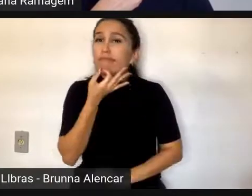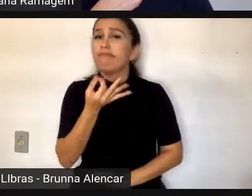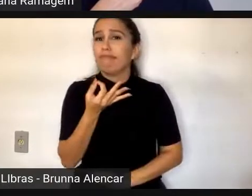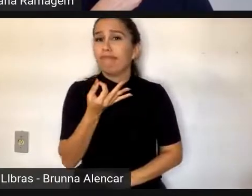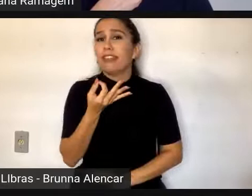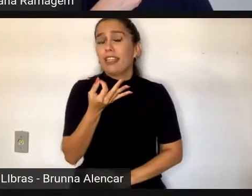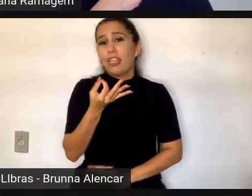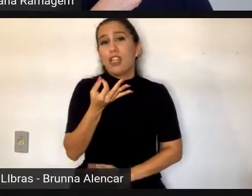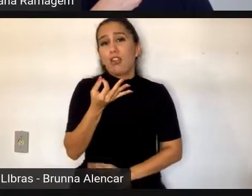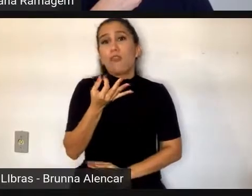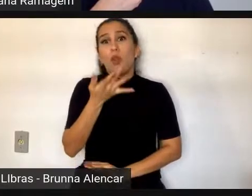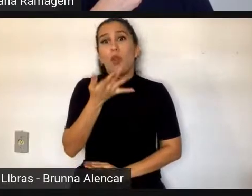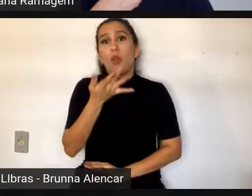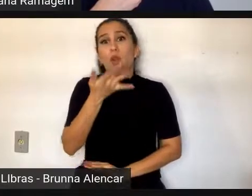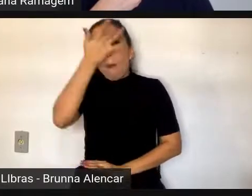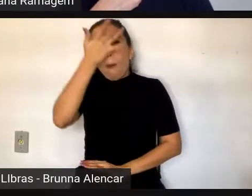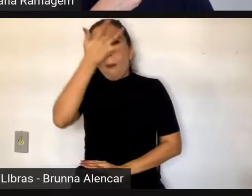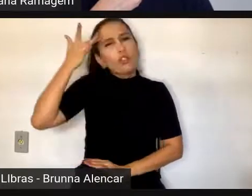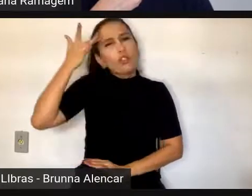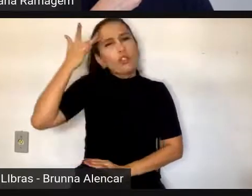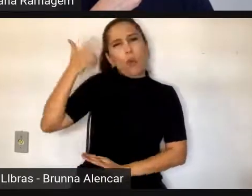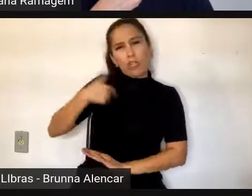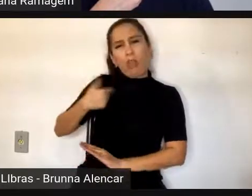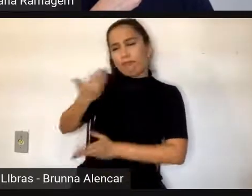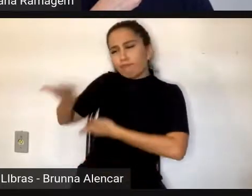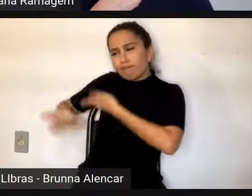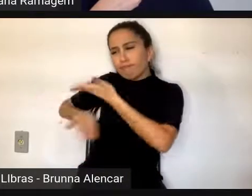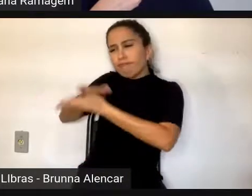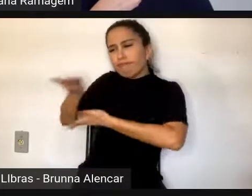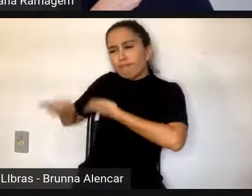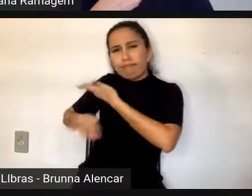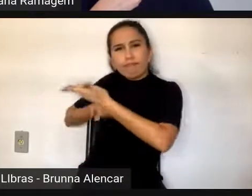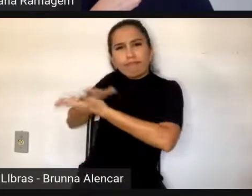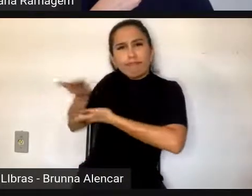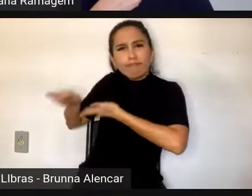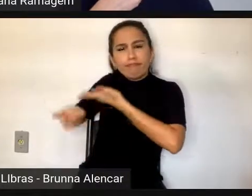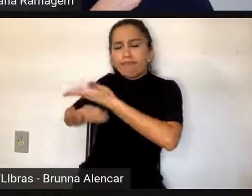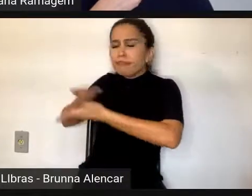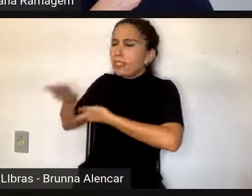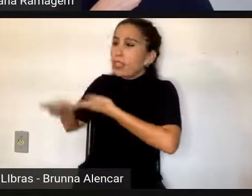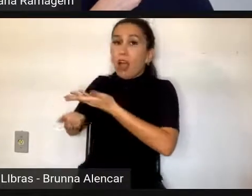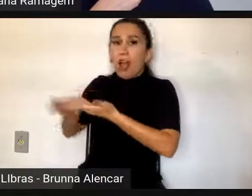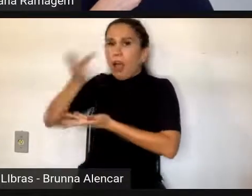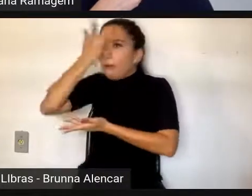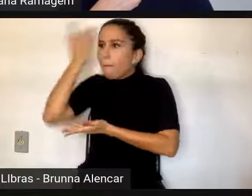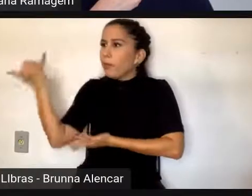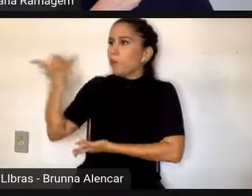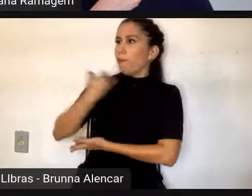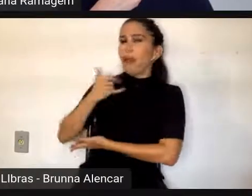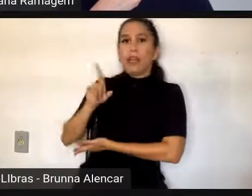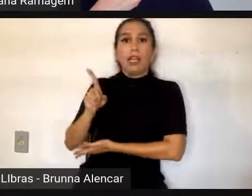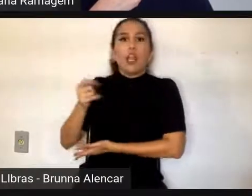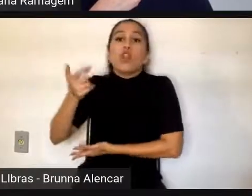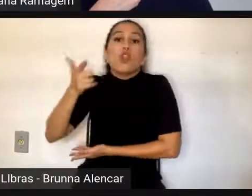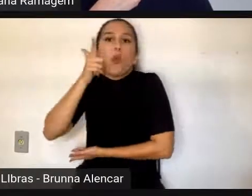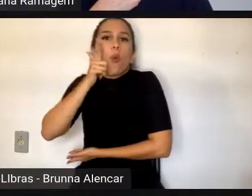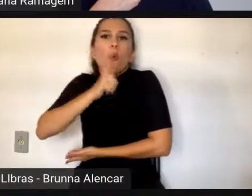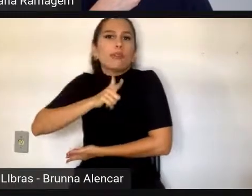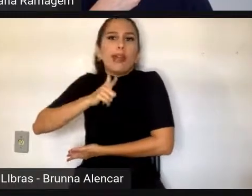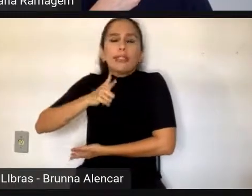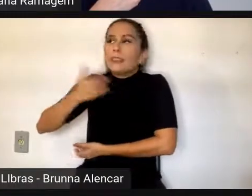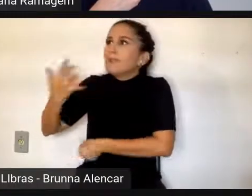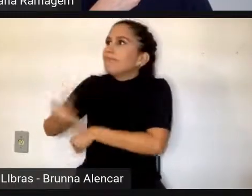recebi de uma pessoa que eu estou acompanhando. Essa pessoa mandou um e-mail na sexta-feira dizendo, cara, eu não estou aguentando, não conseguindo ficar sem